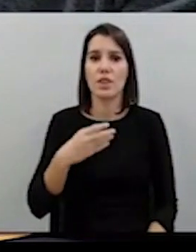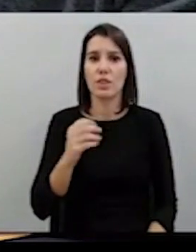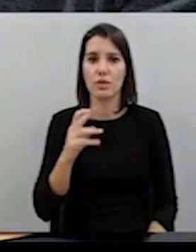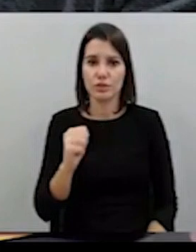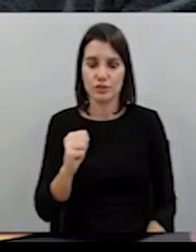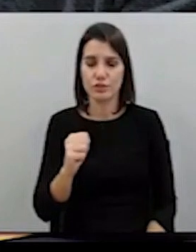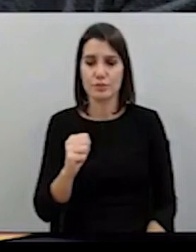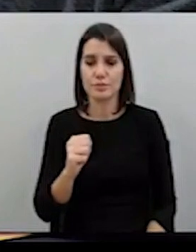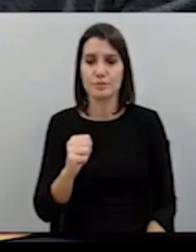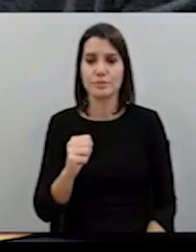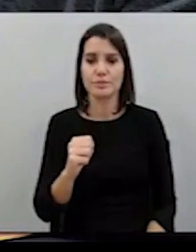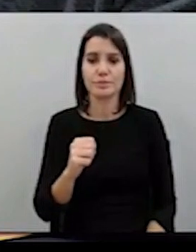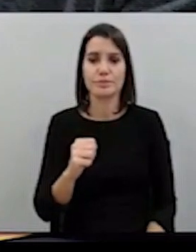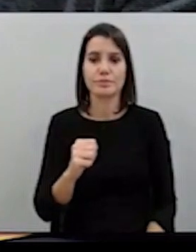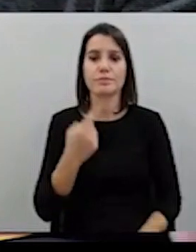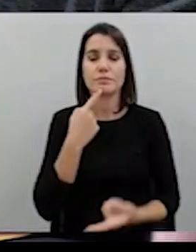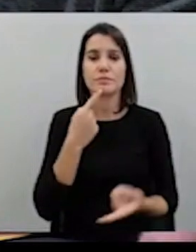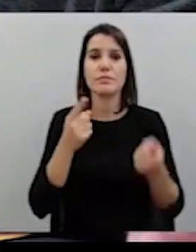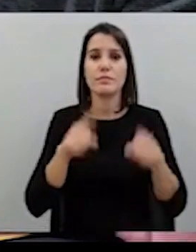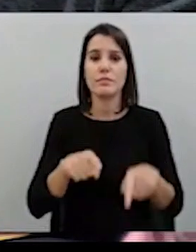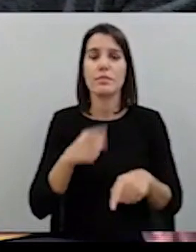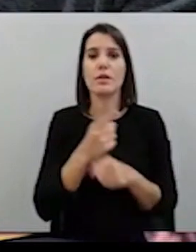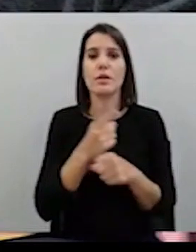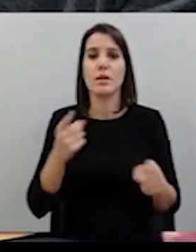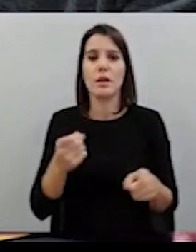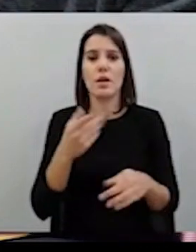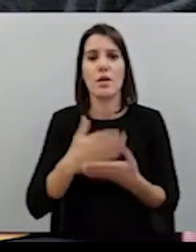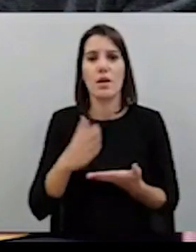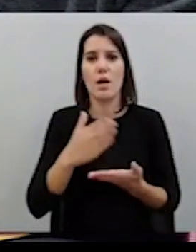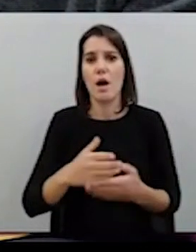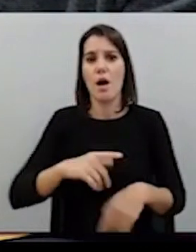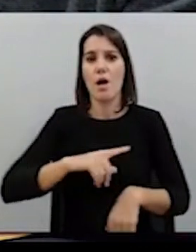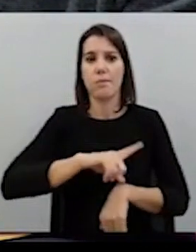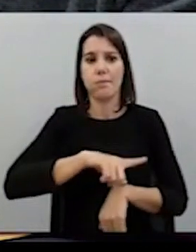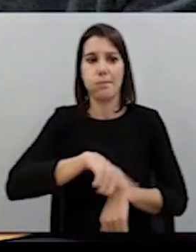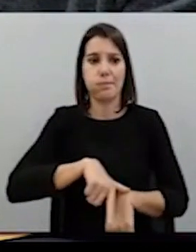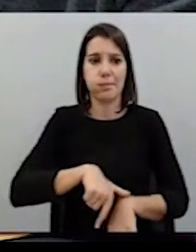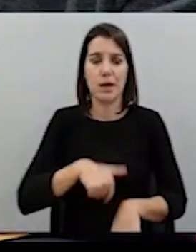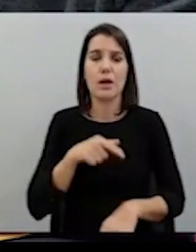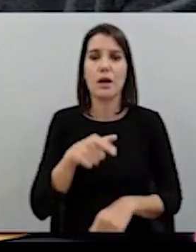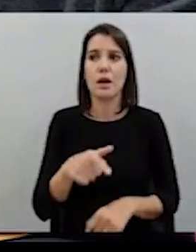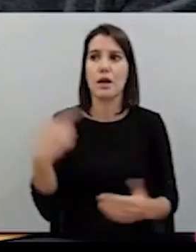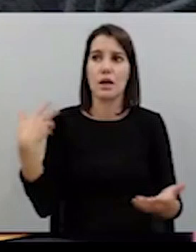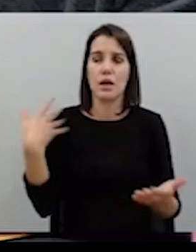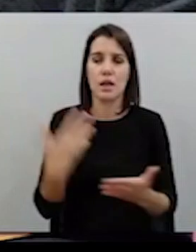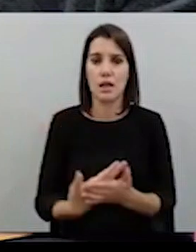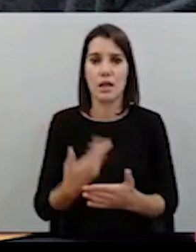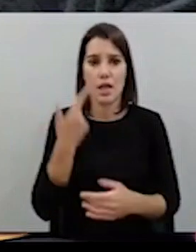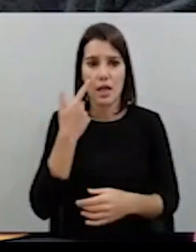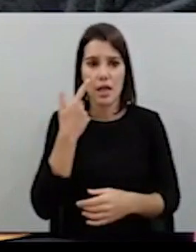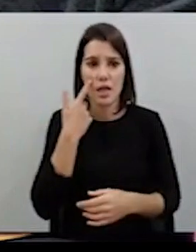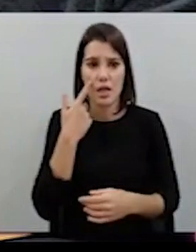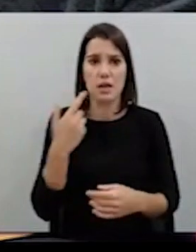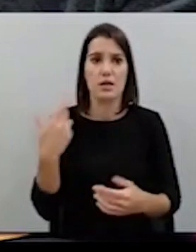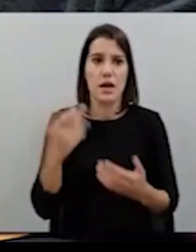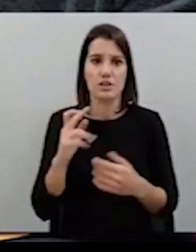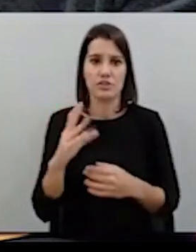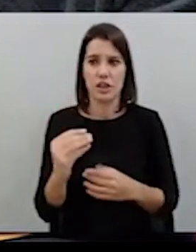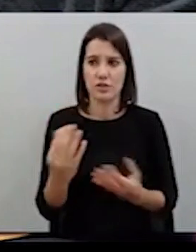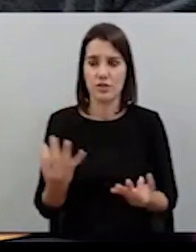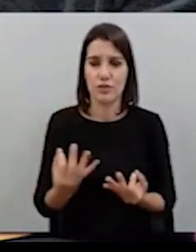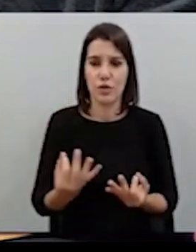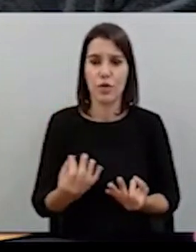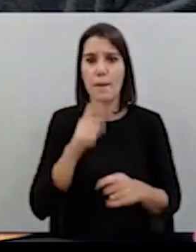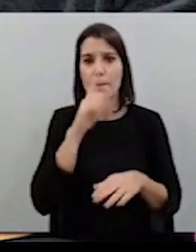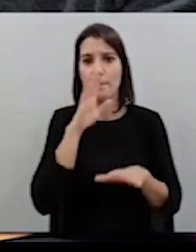mais demoradas intervenções de requalificação no espaço público que assistimos no nosso concelho na última década, que se encontram já paradas há